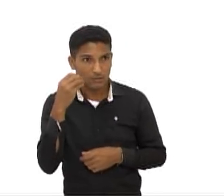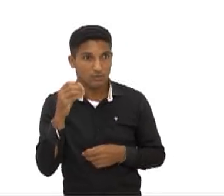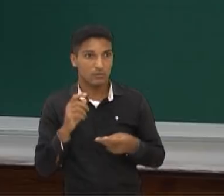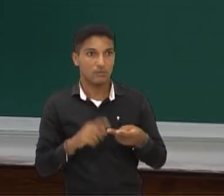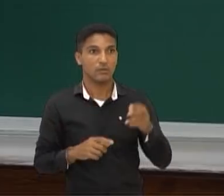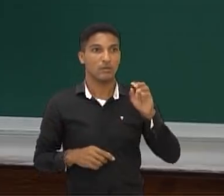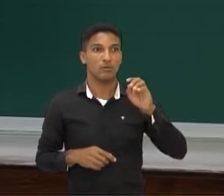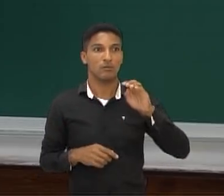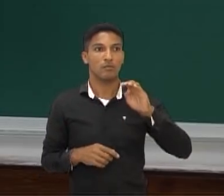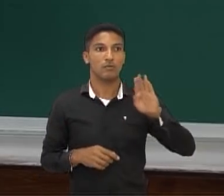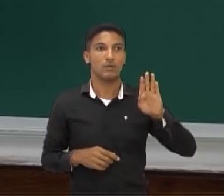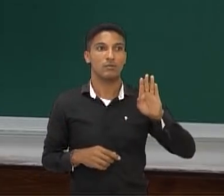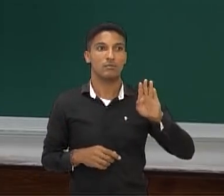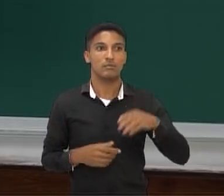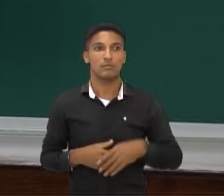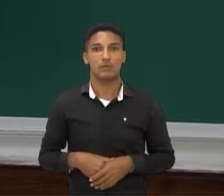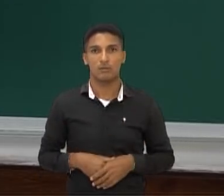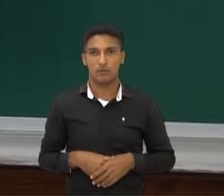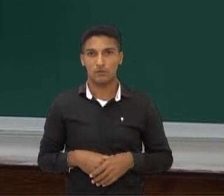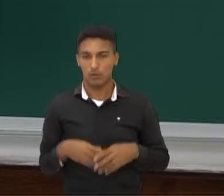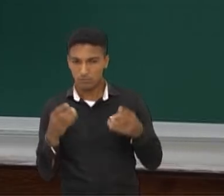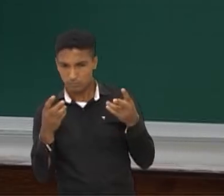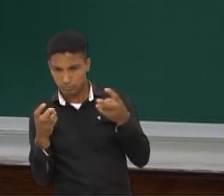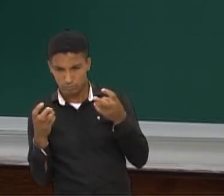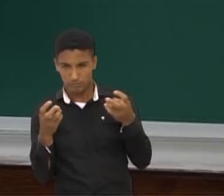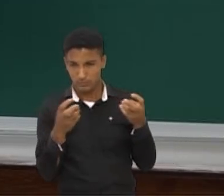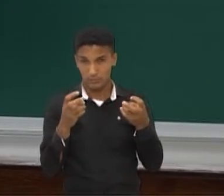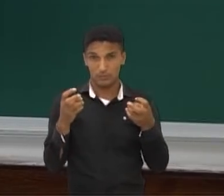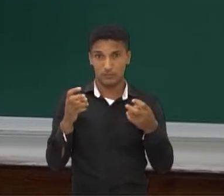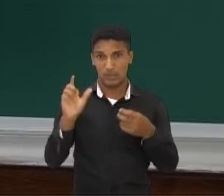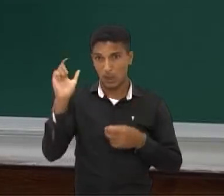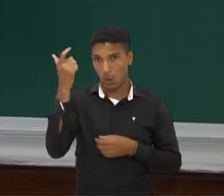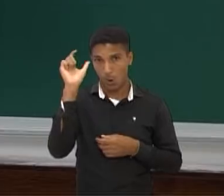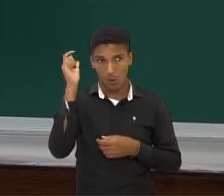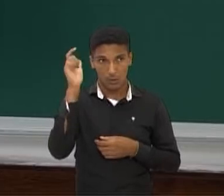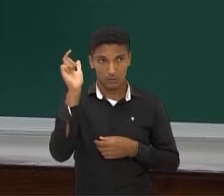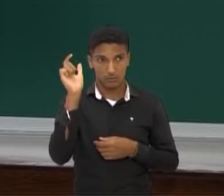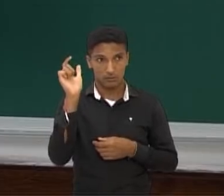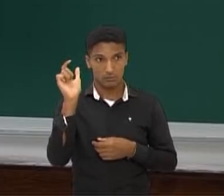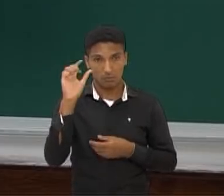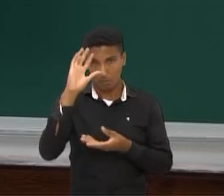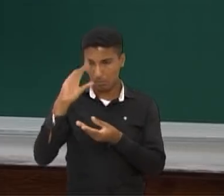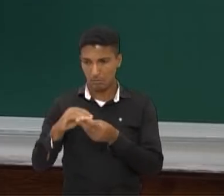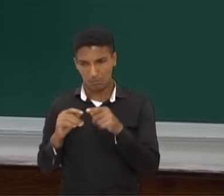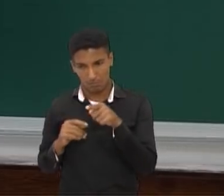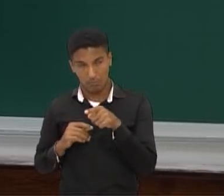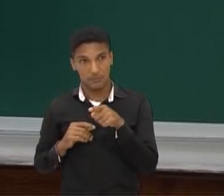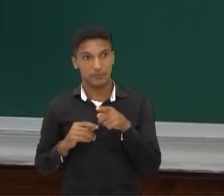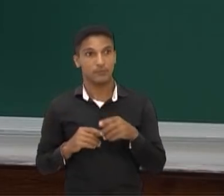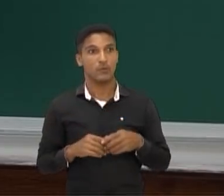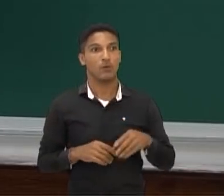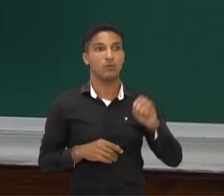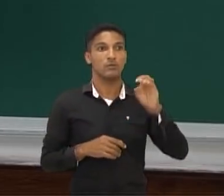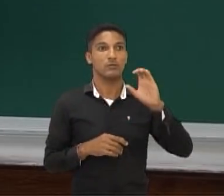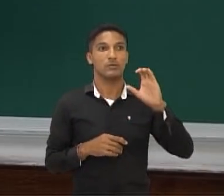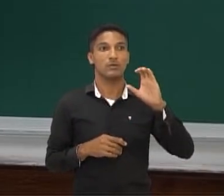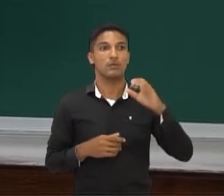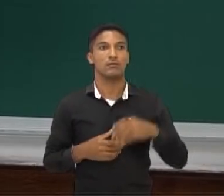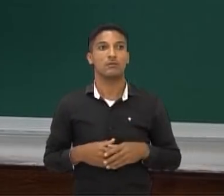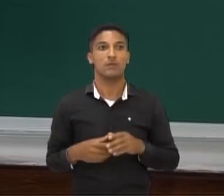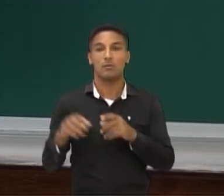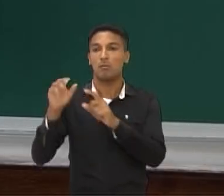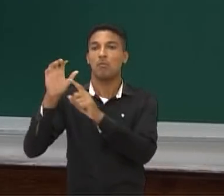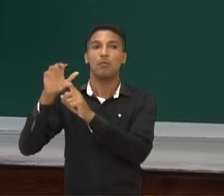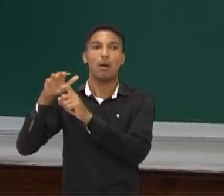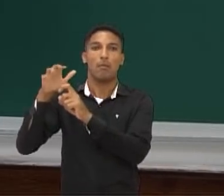Pessoal, vale destacar que nós estamos falando da Grécia, sabe, aquela mitologia toda. Então, repense sobre esse exercício. Vou te dar um